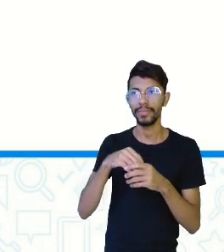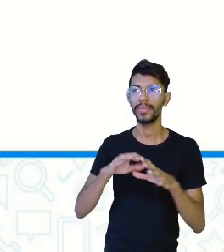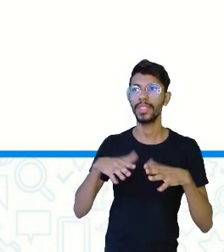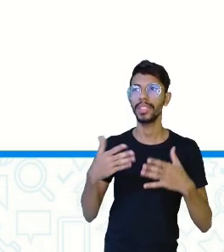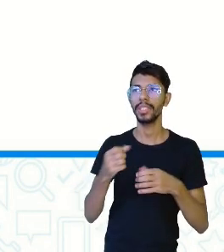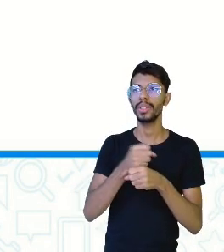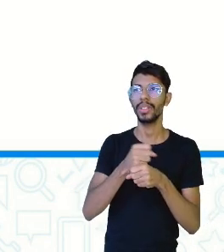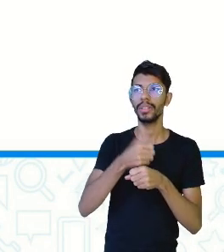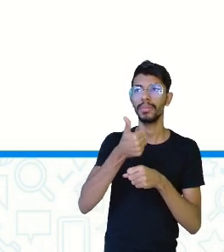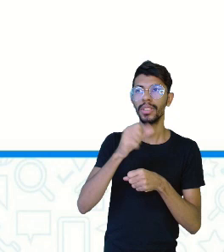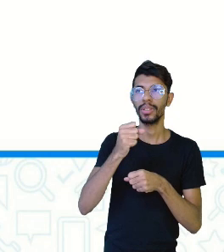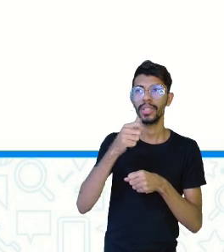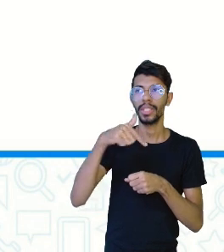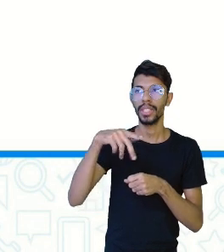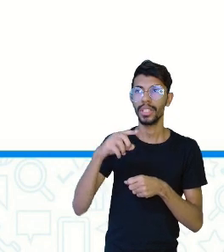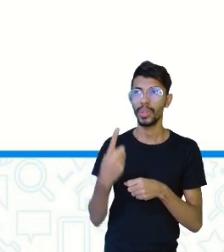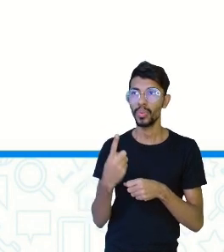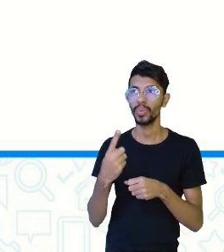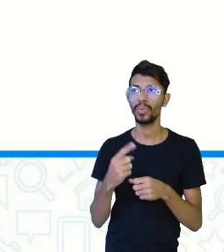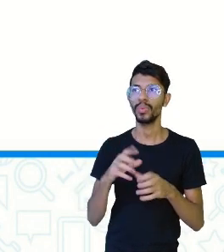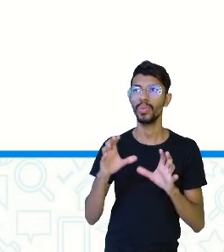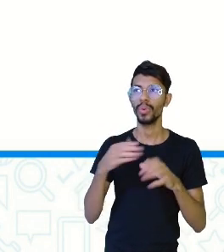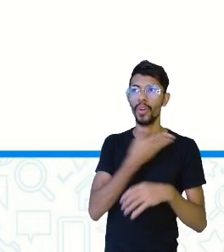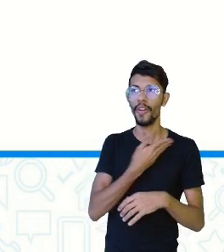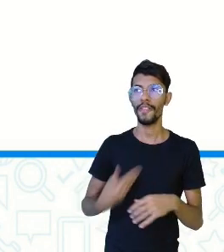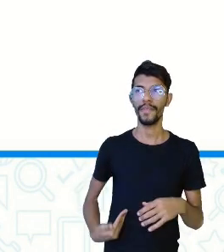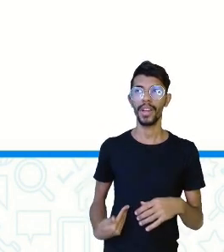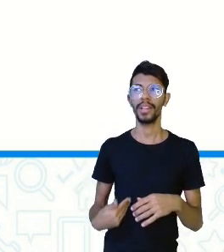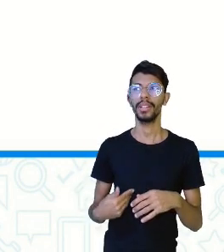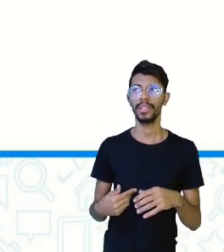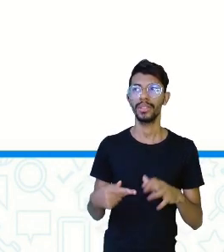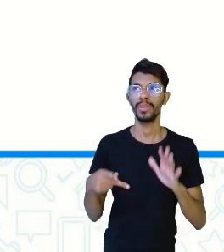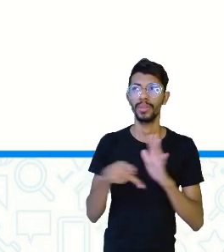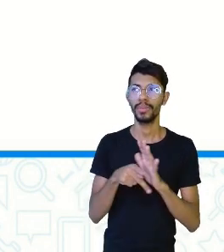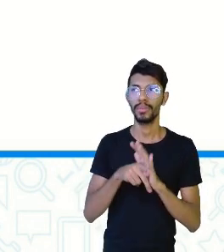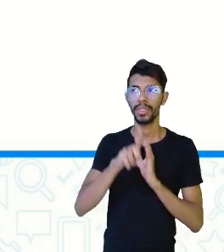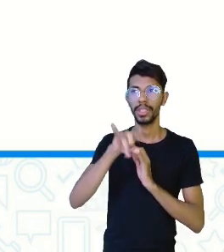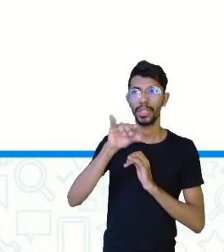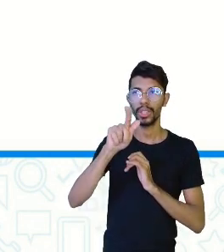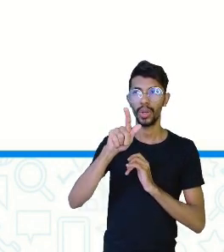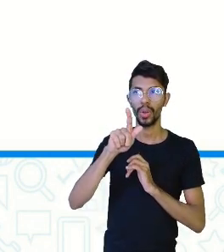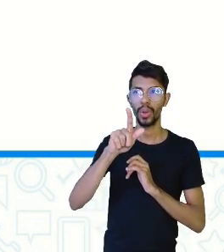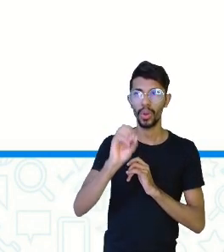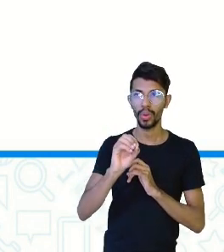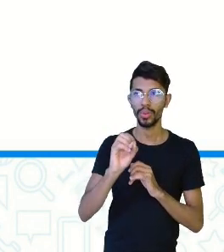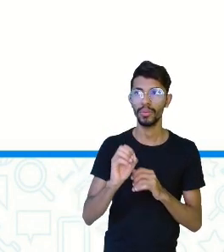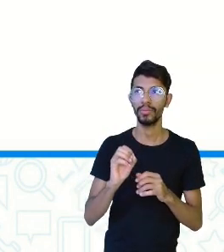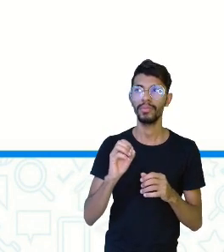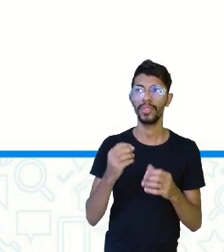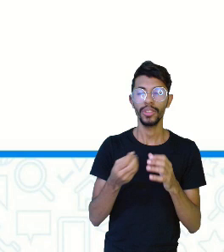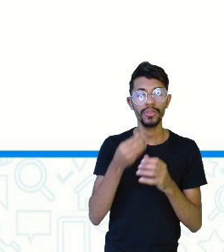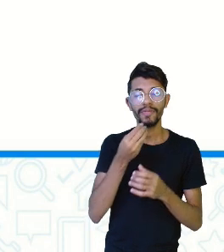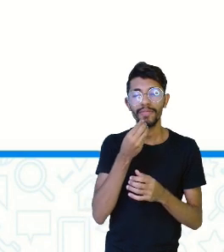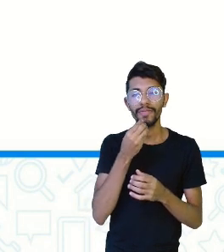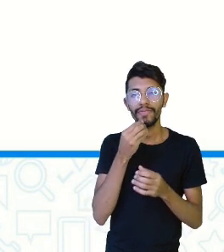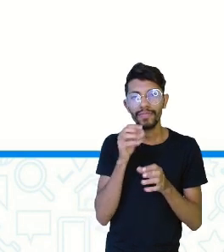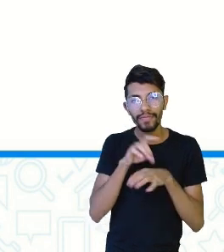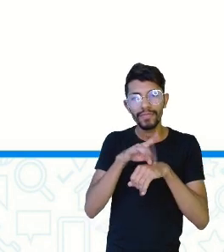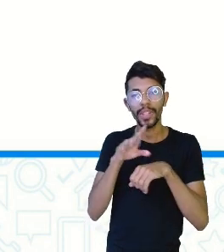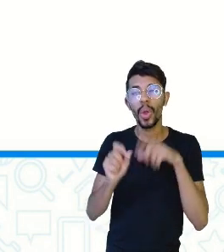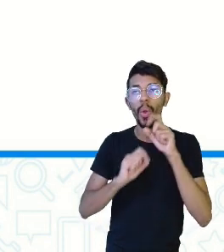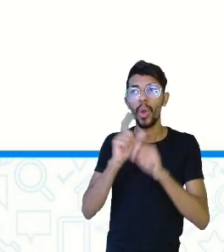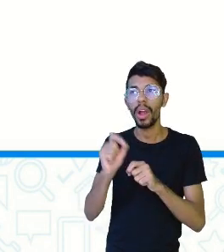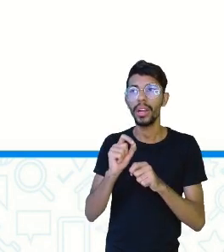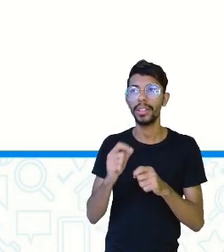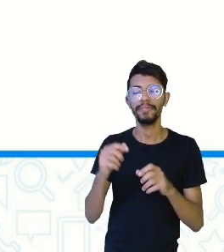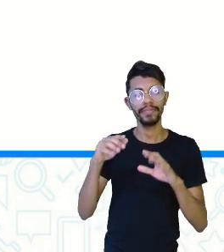pudesse repassar seus ensinamentos. Era um local de aprendizagem, uma escola, esse liceu.